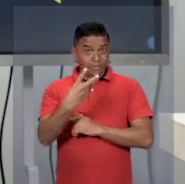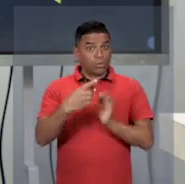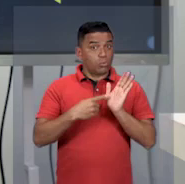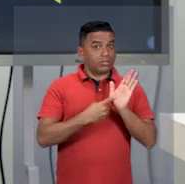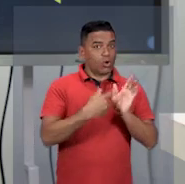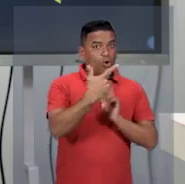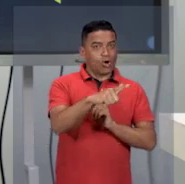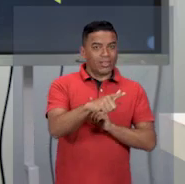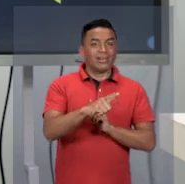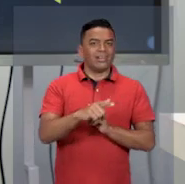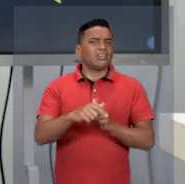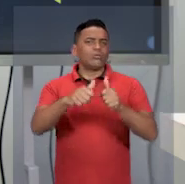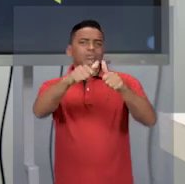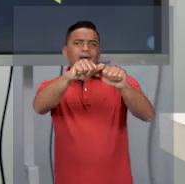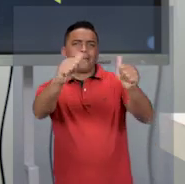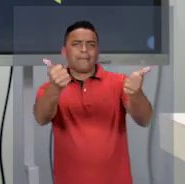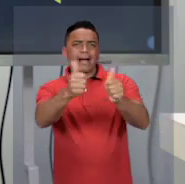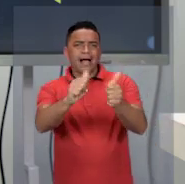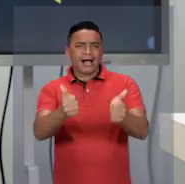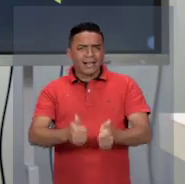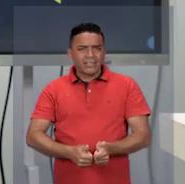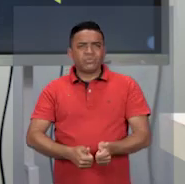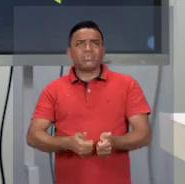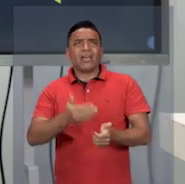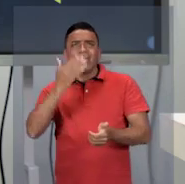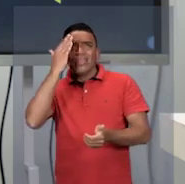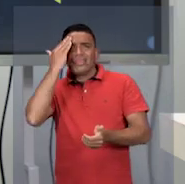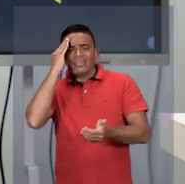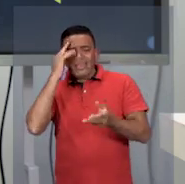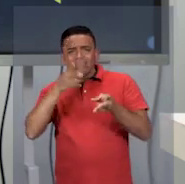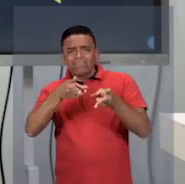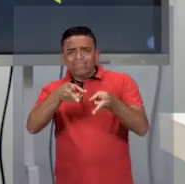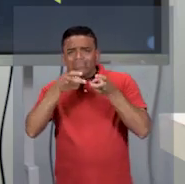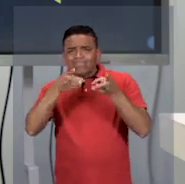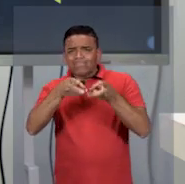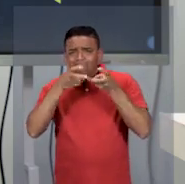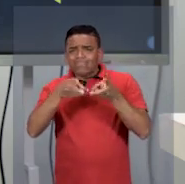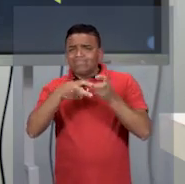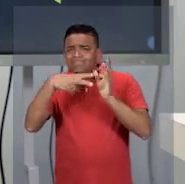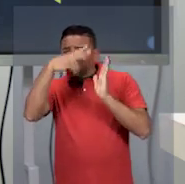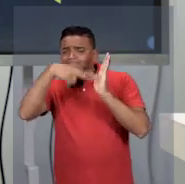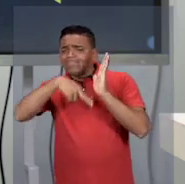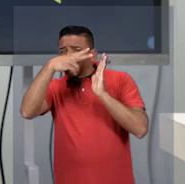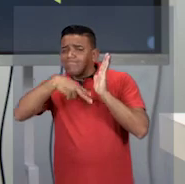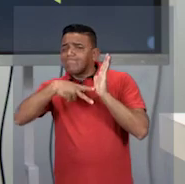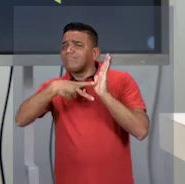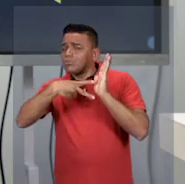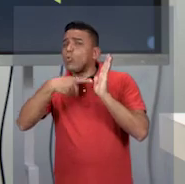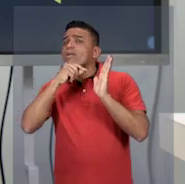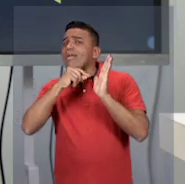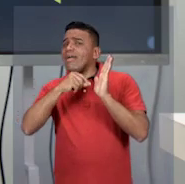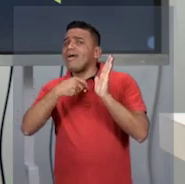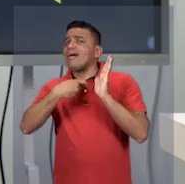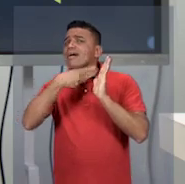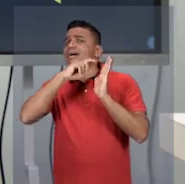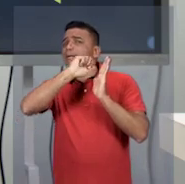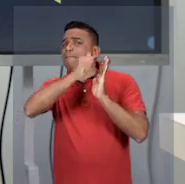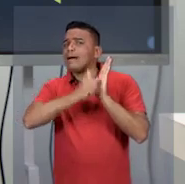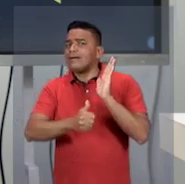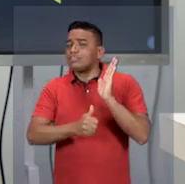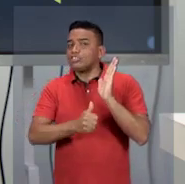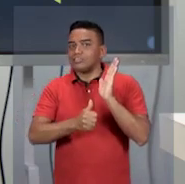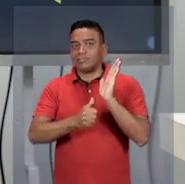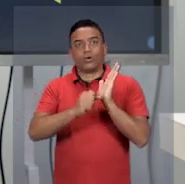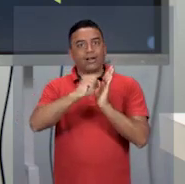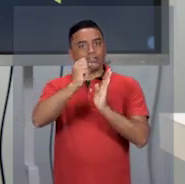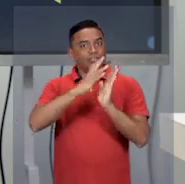de interpretar uma imagem, eu preciso que você pegue a outra imagem e interprete também. Esse exercício aqui,